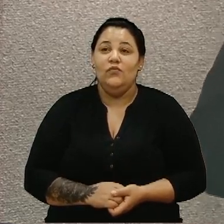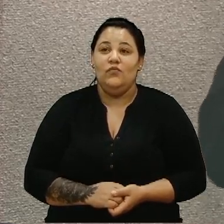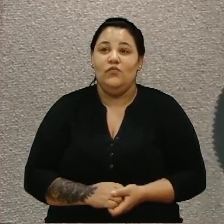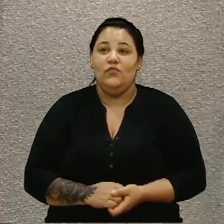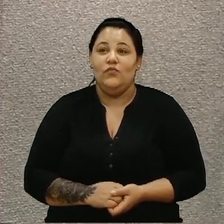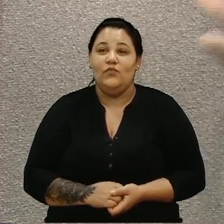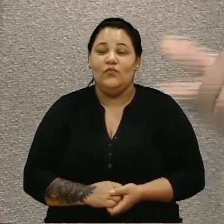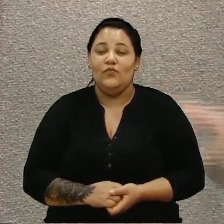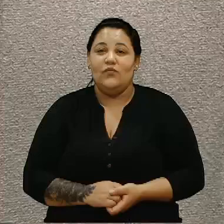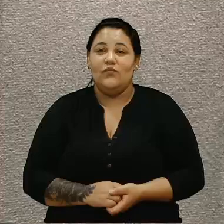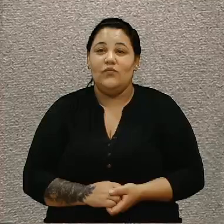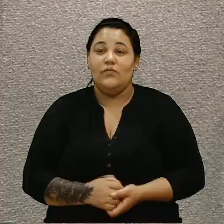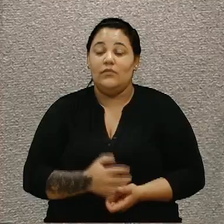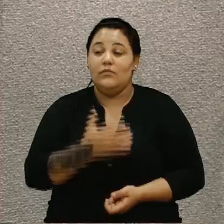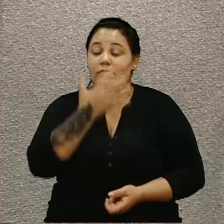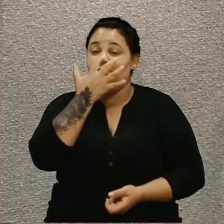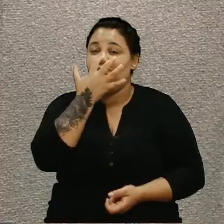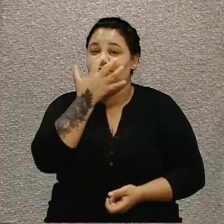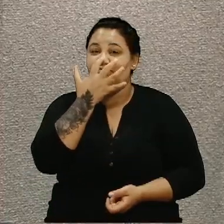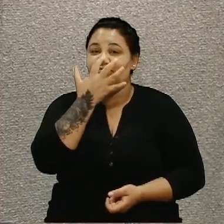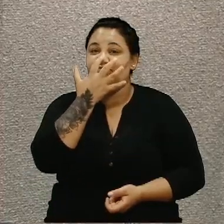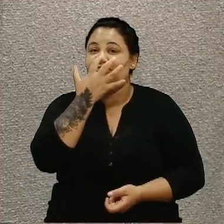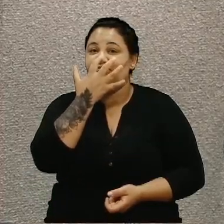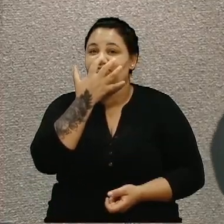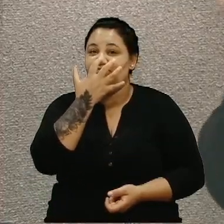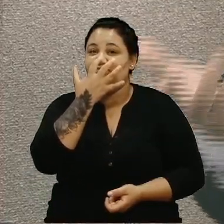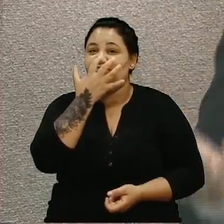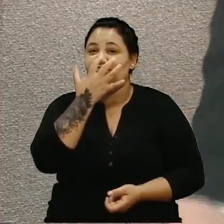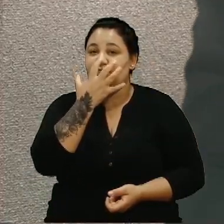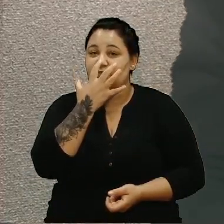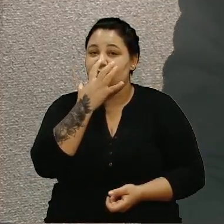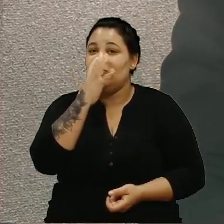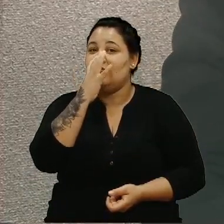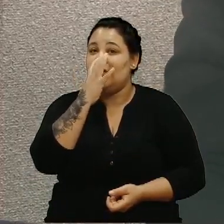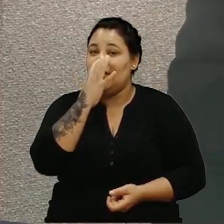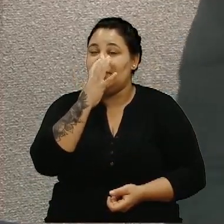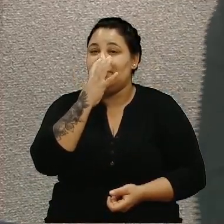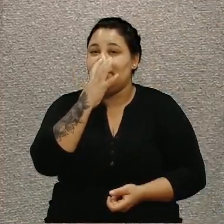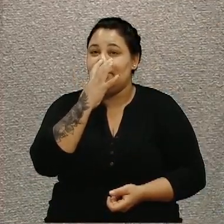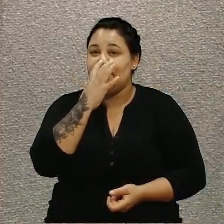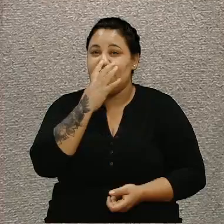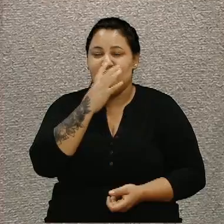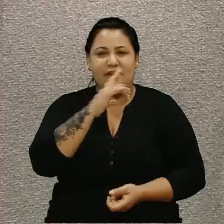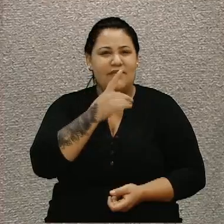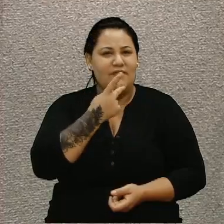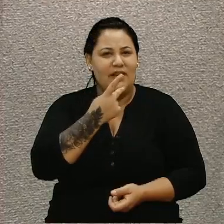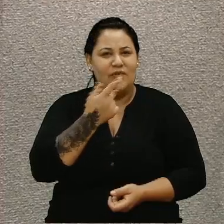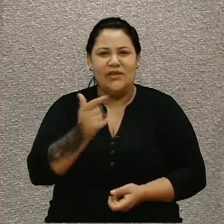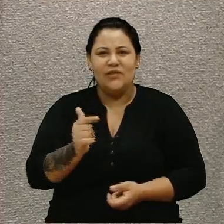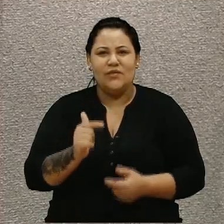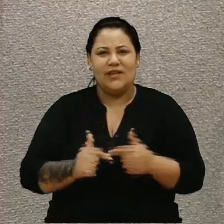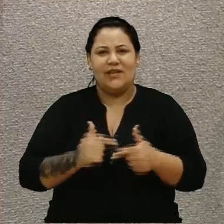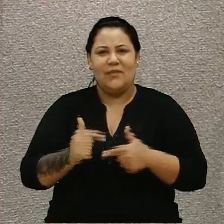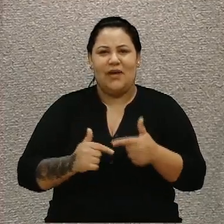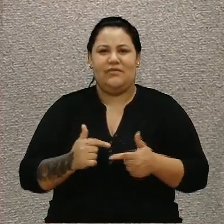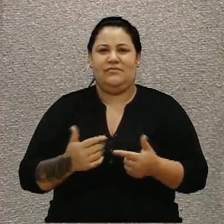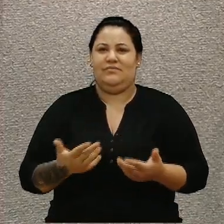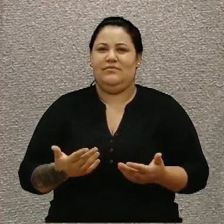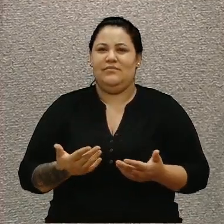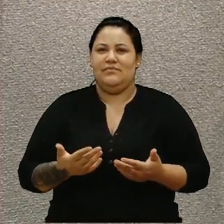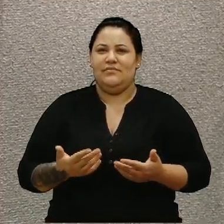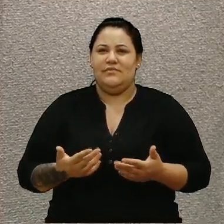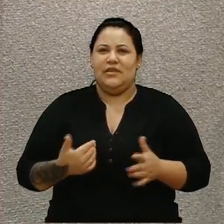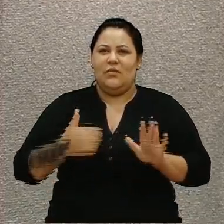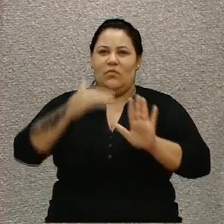E, pasmem, nós temos que não tem emprego. Então, aqui eles me citaram uma